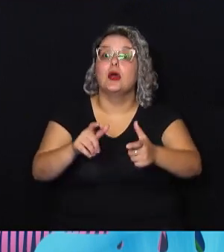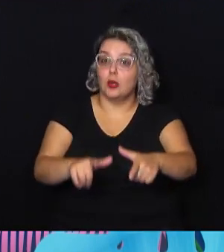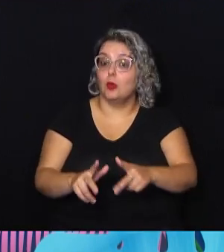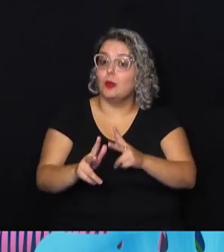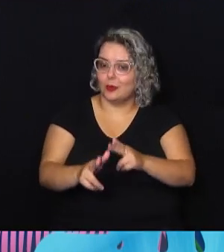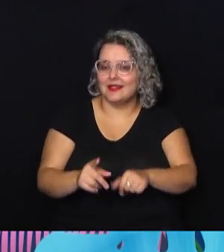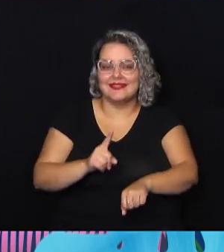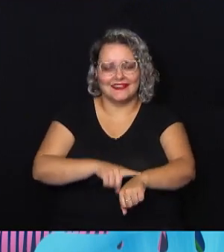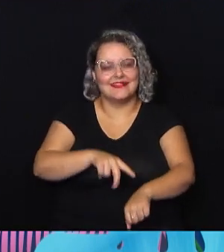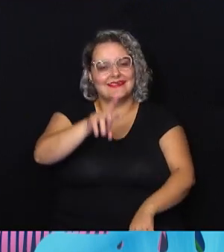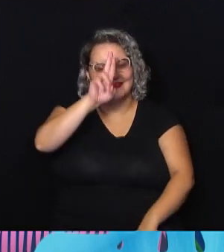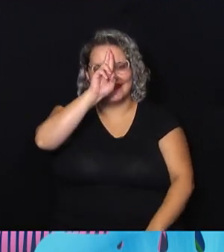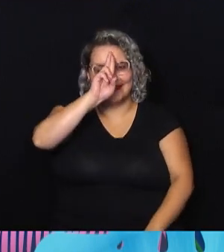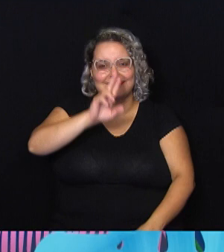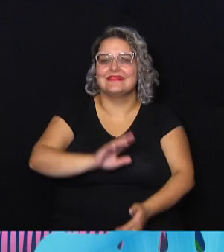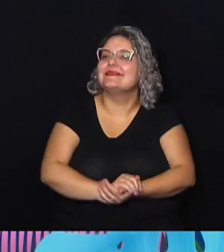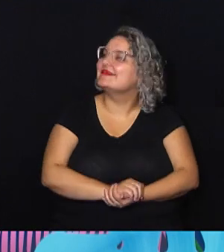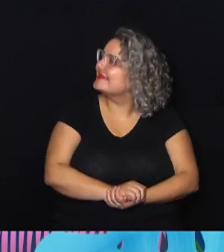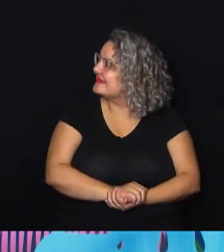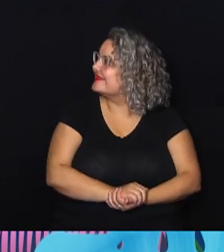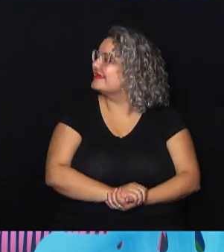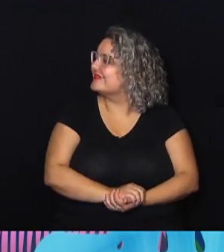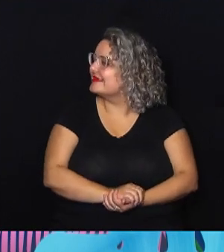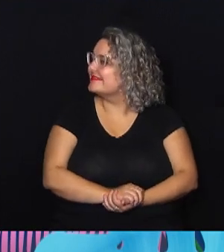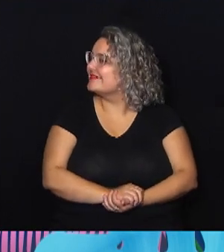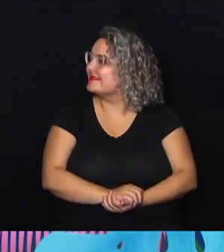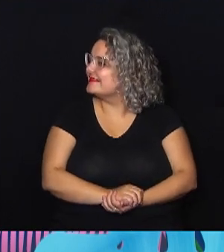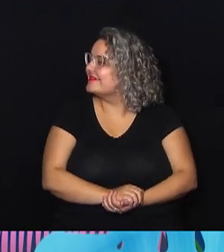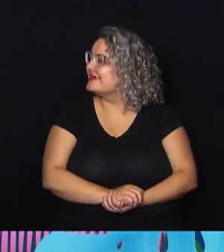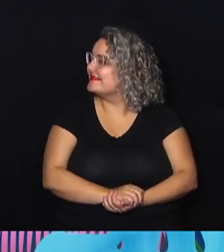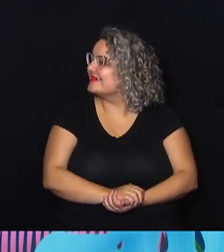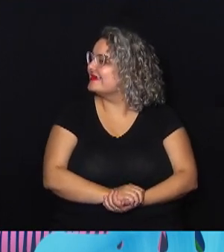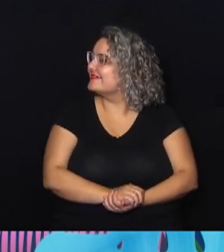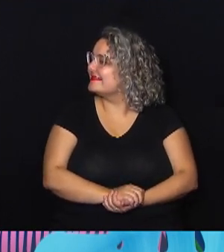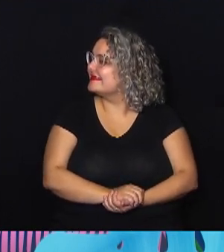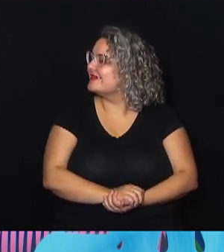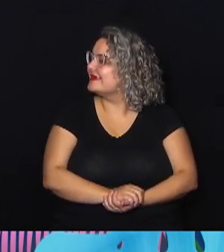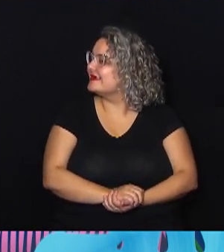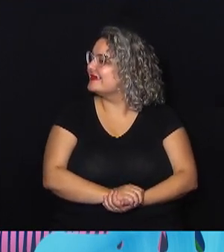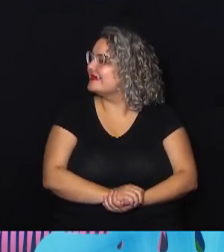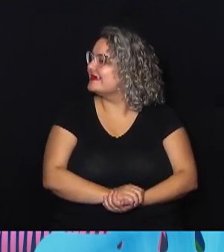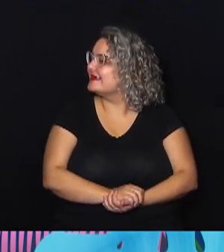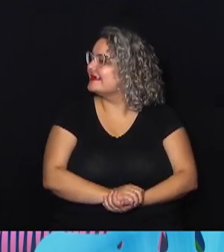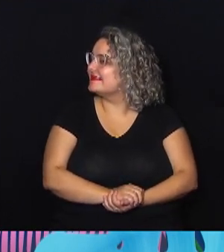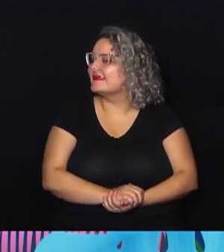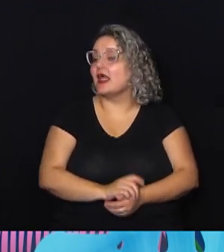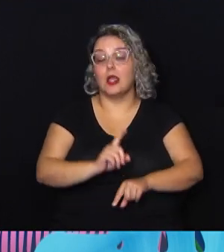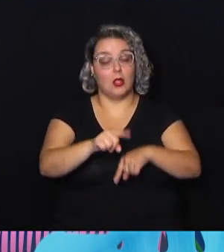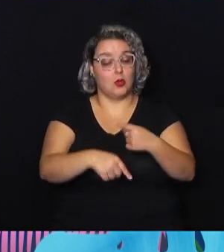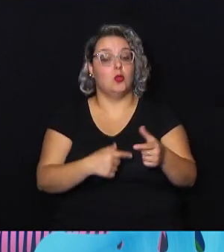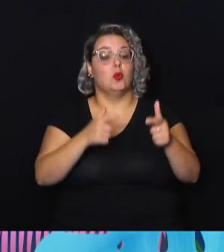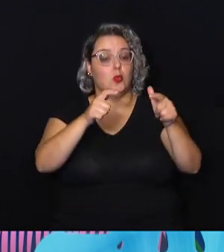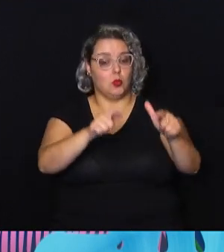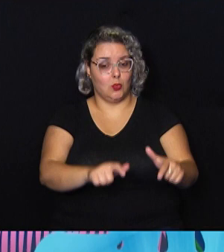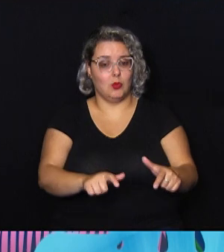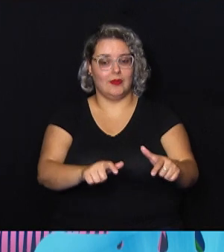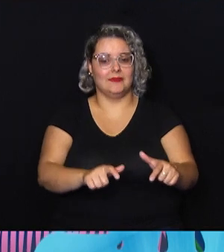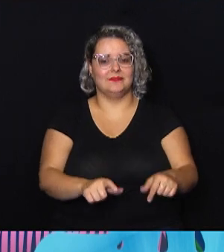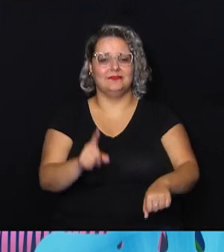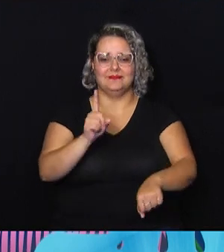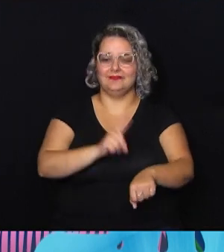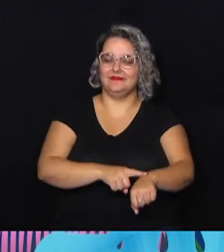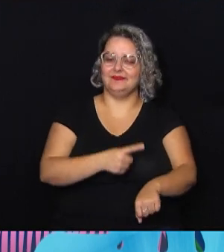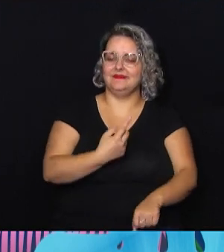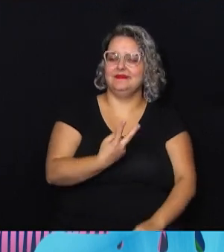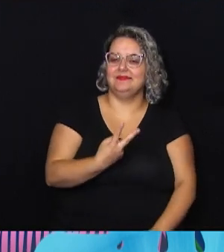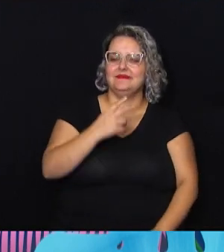a partir do meio-dia no centro da cidade, na Praça Bento Quirino. Vai ter o Bloco dos Barraqueiros, no Jardim